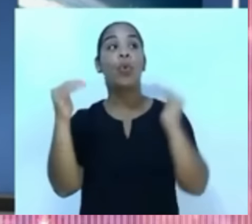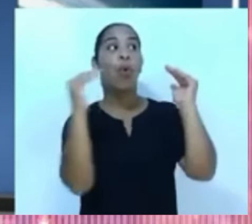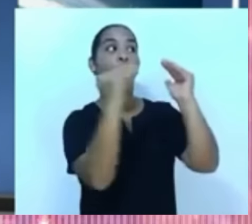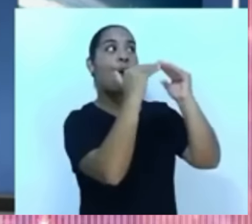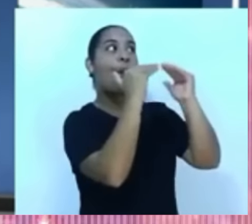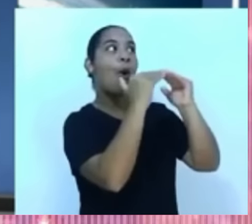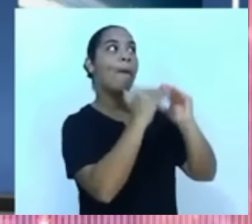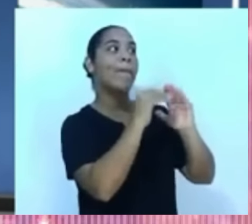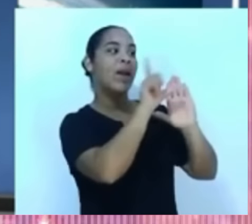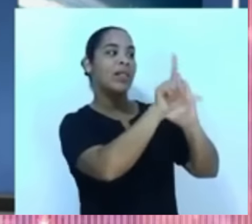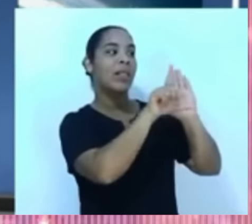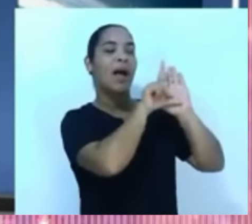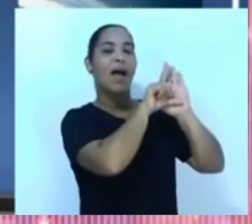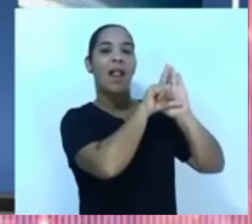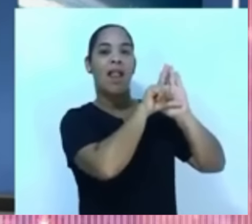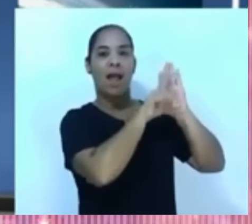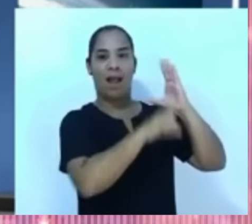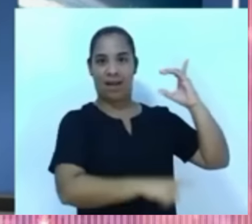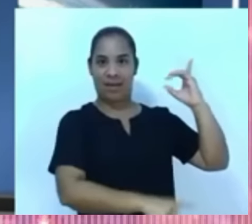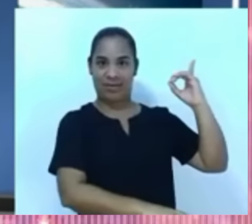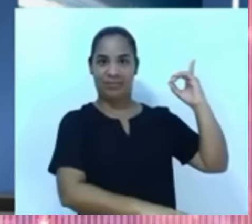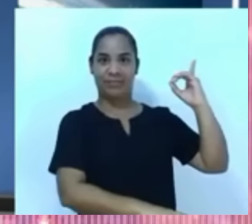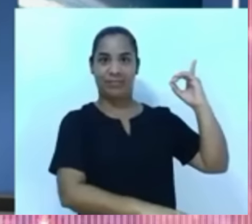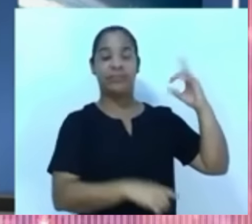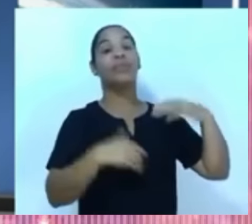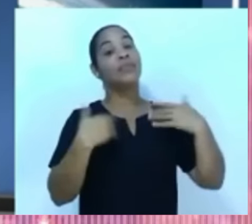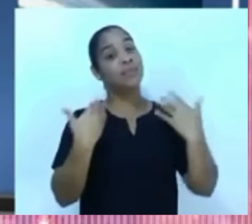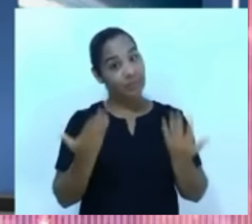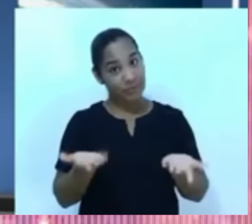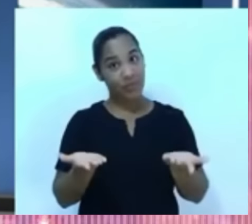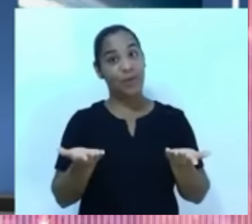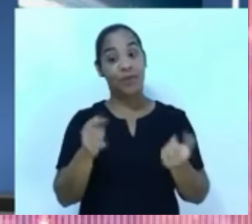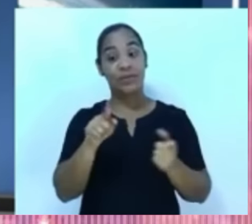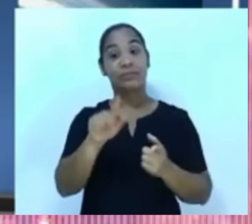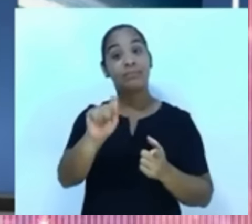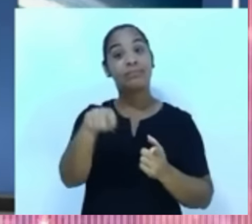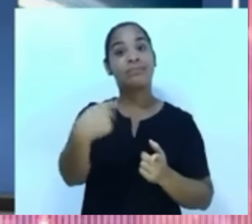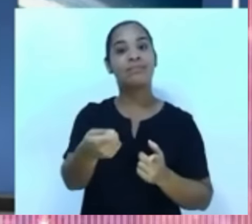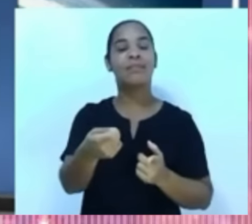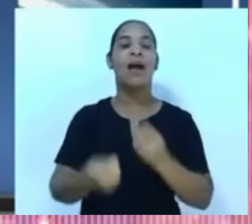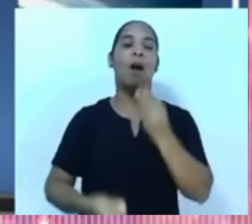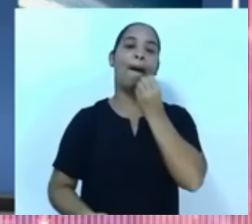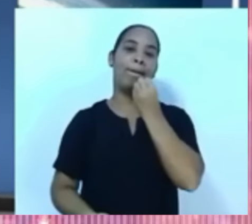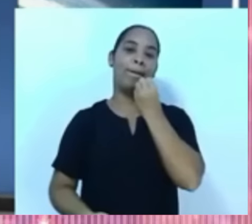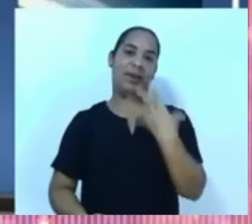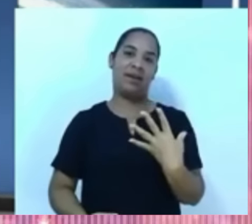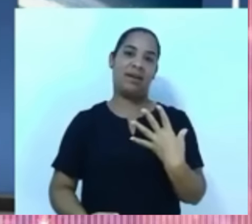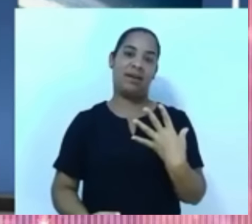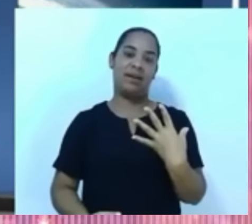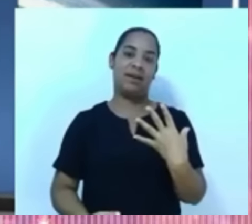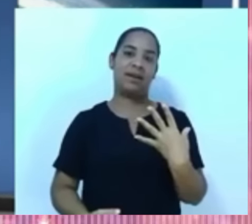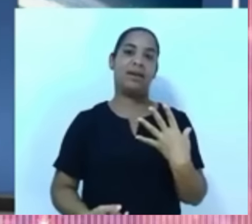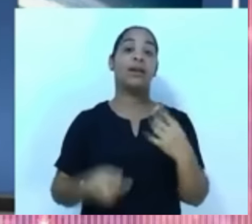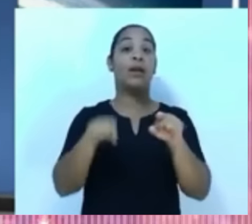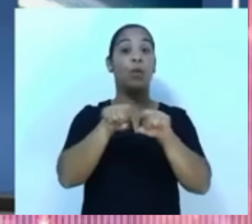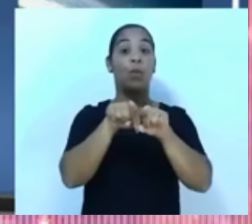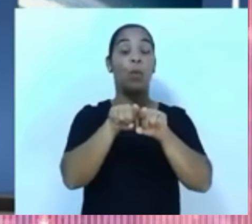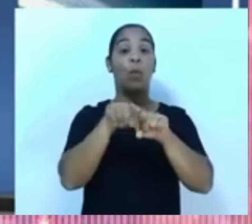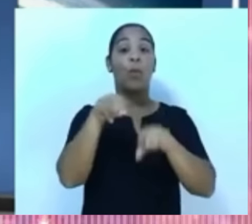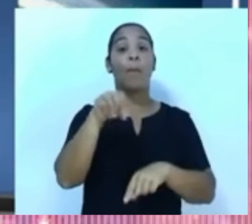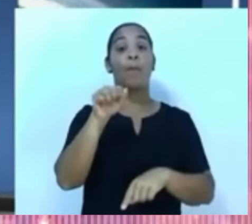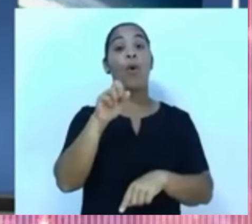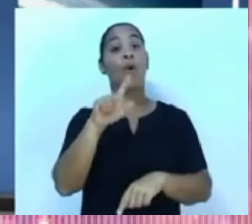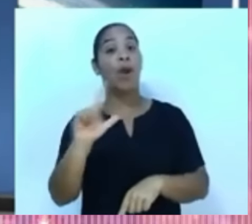de Deus então a isso nós chamamos também o bem o bem é qualquer